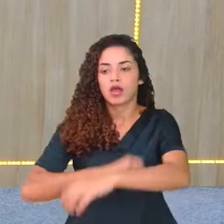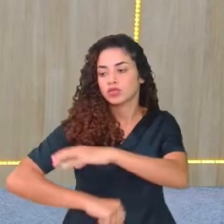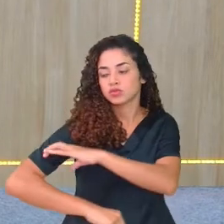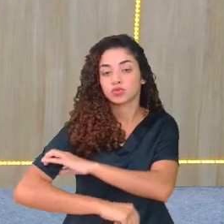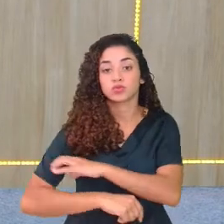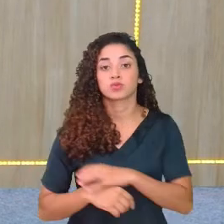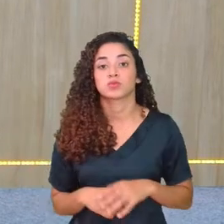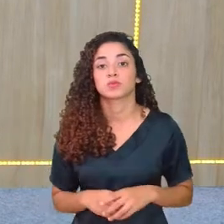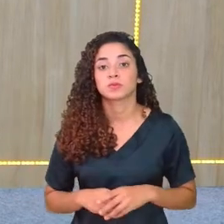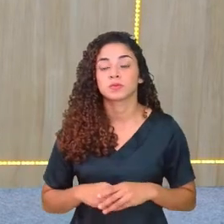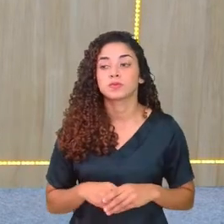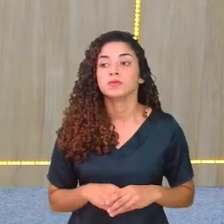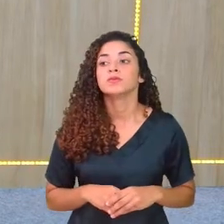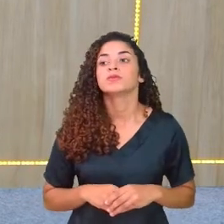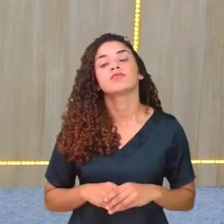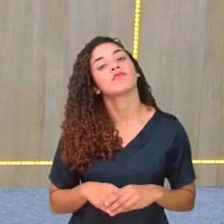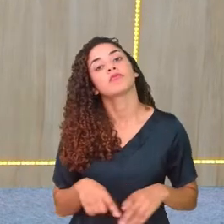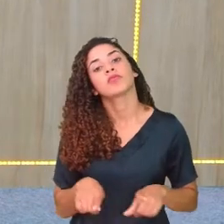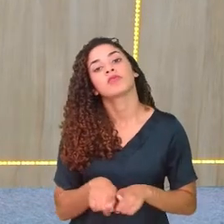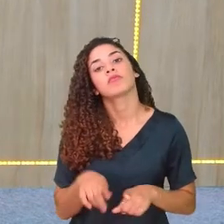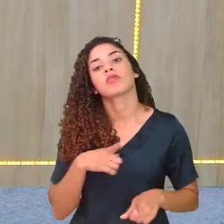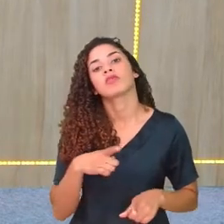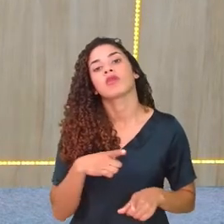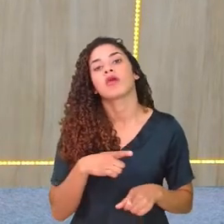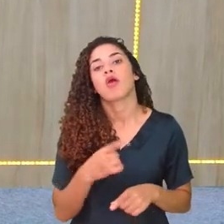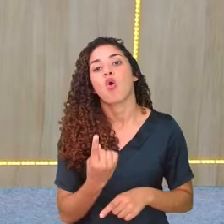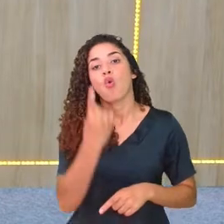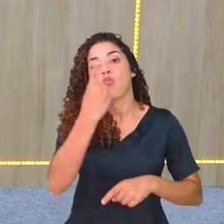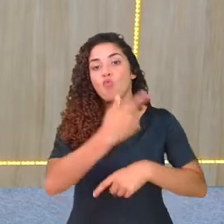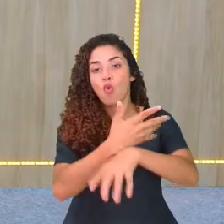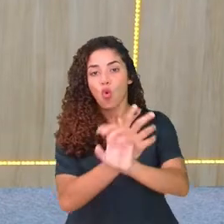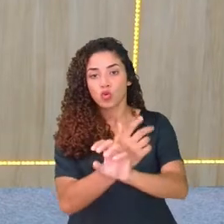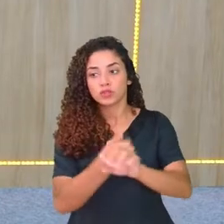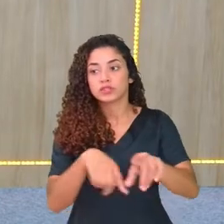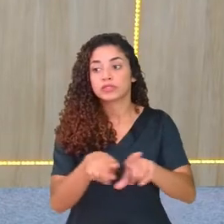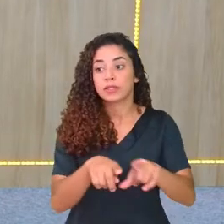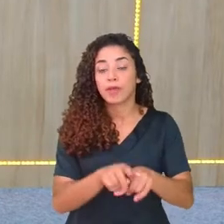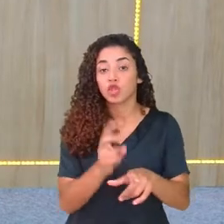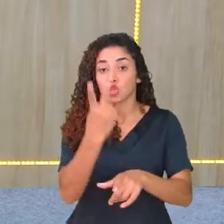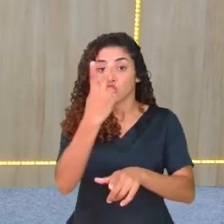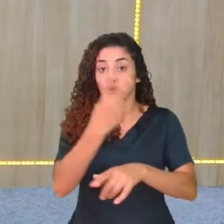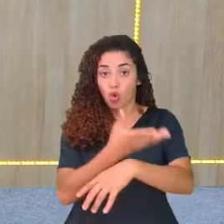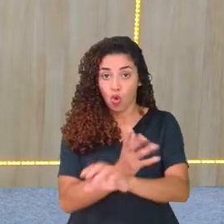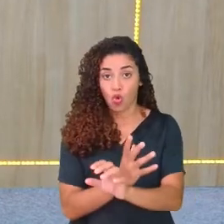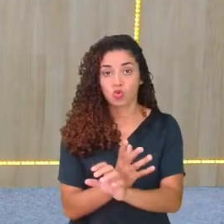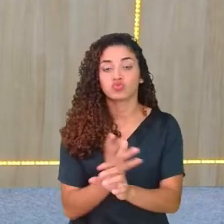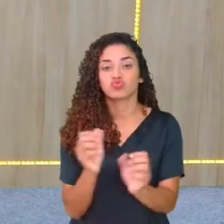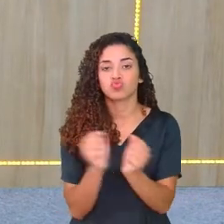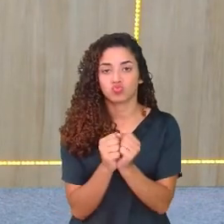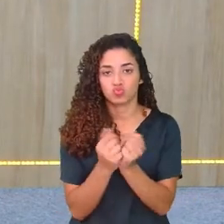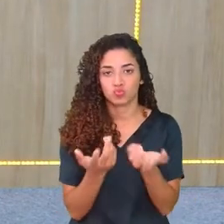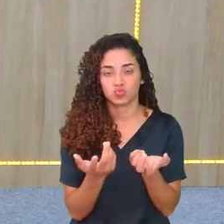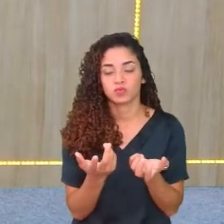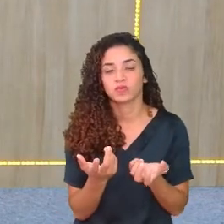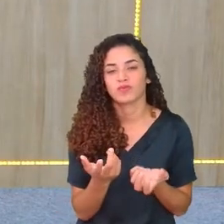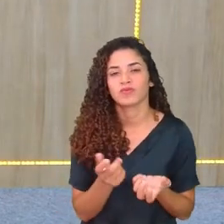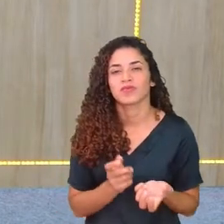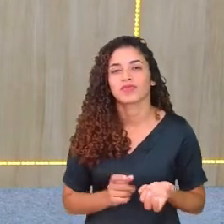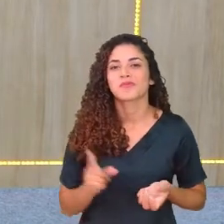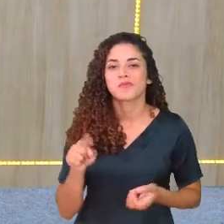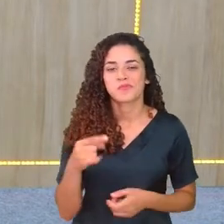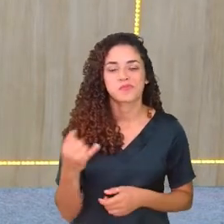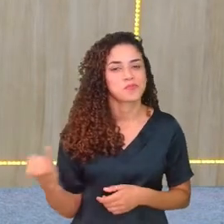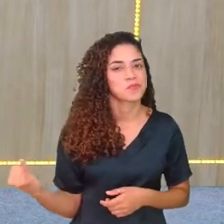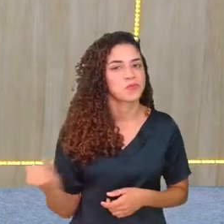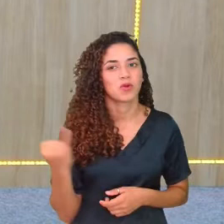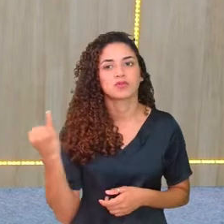a presença aí de um osso ou 2 ossos. É a questão da coxa e da perna também. Então, a gente vai ver que são muito